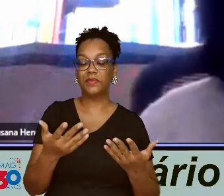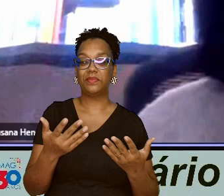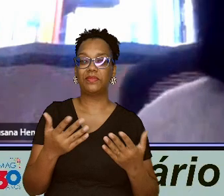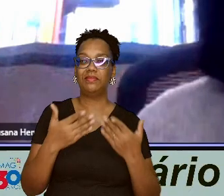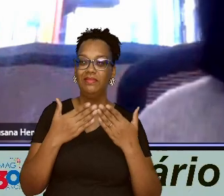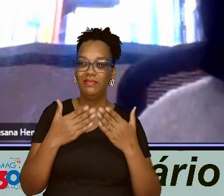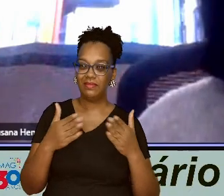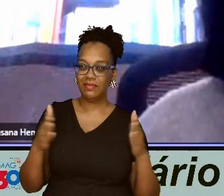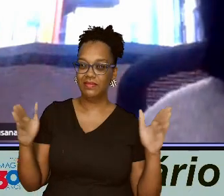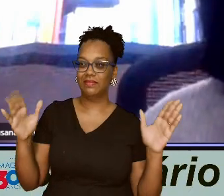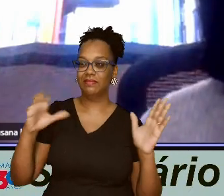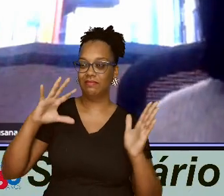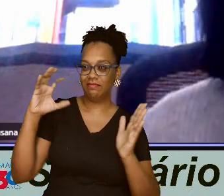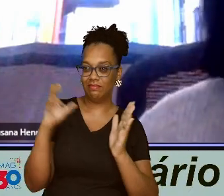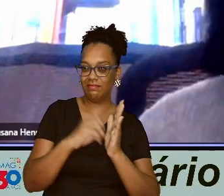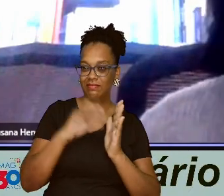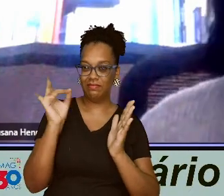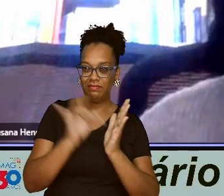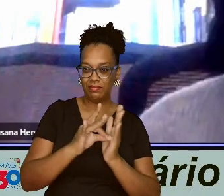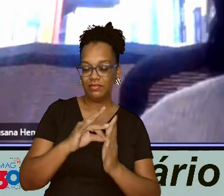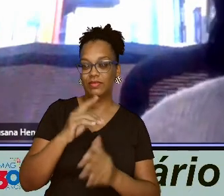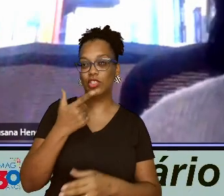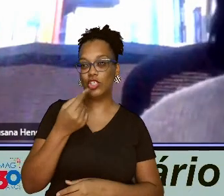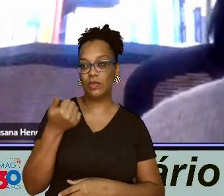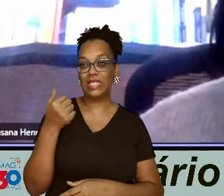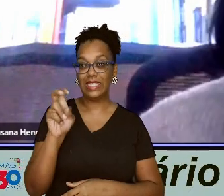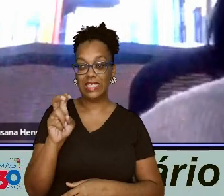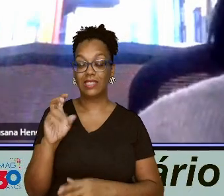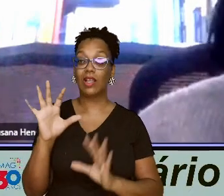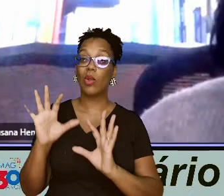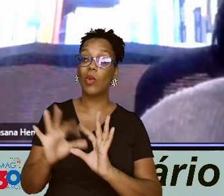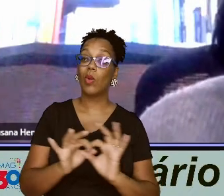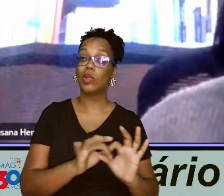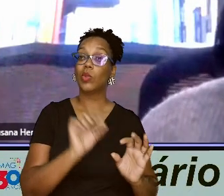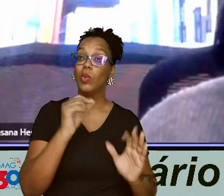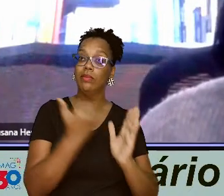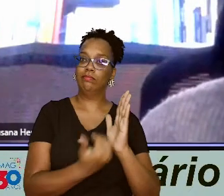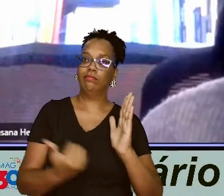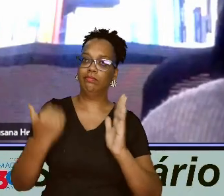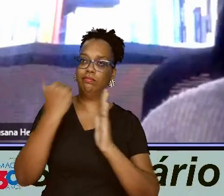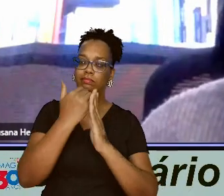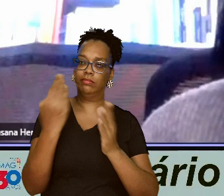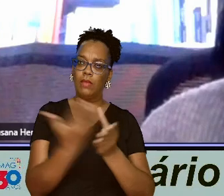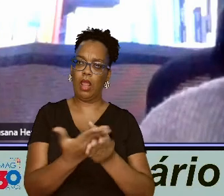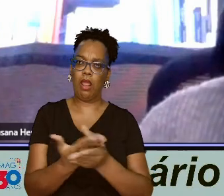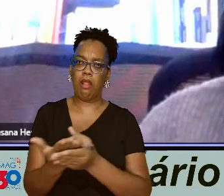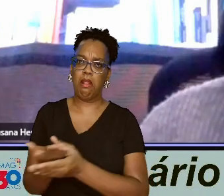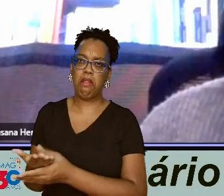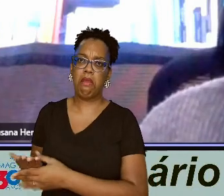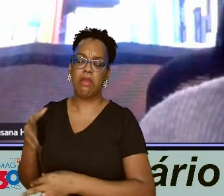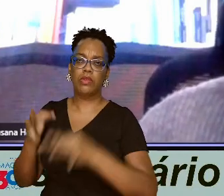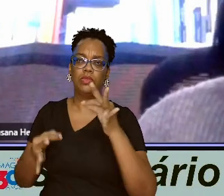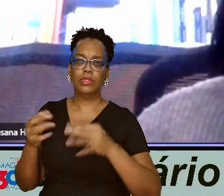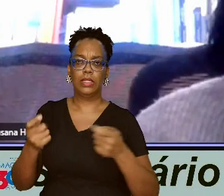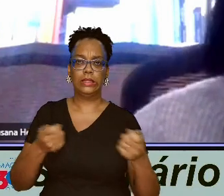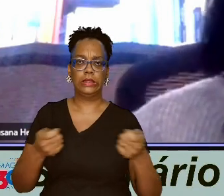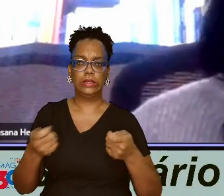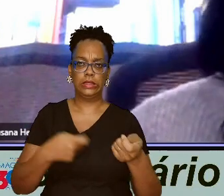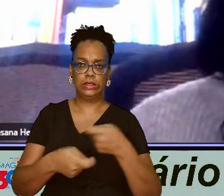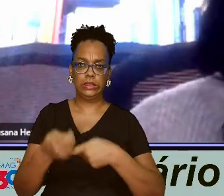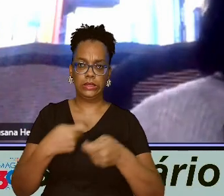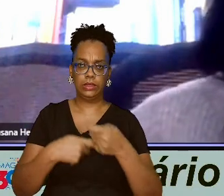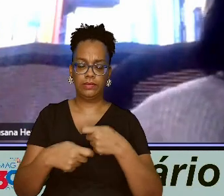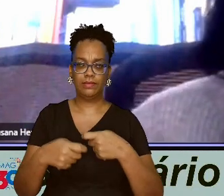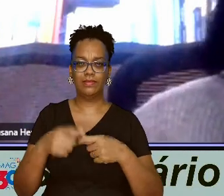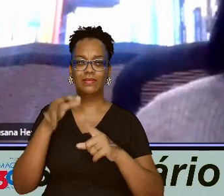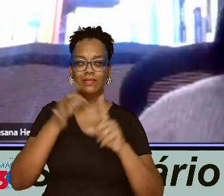e consolidadas no CPC de 2015, vem num contexto de excesso de processo do judiciário, de um judiciário que quer gerir. É, acho que o desembargador Leonardelli